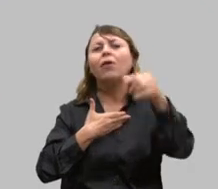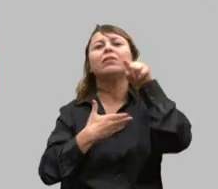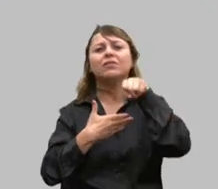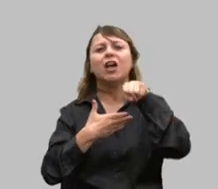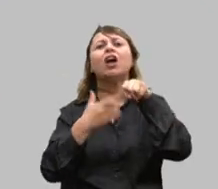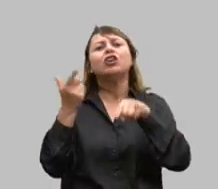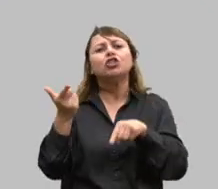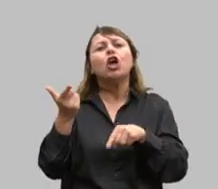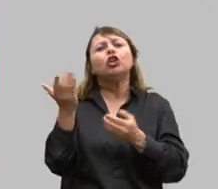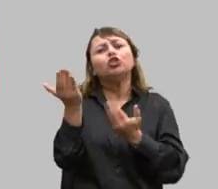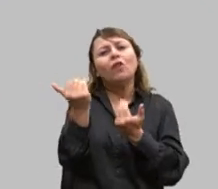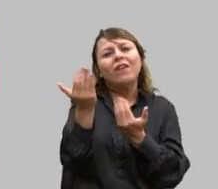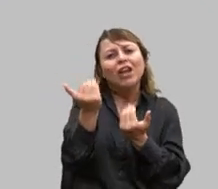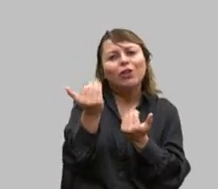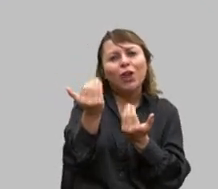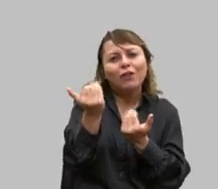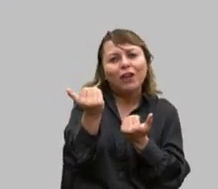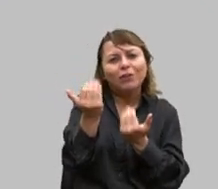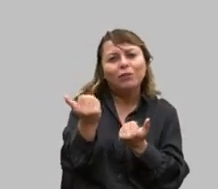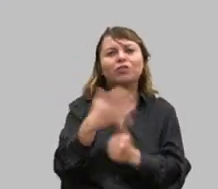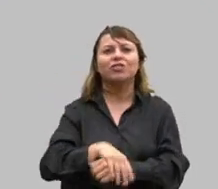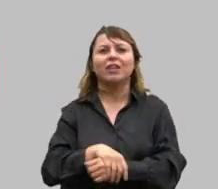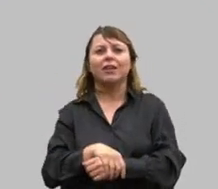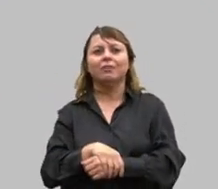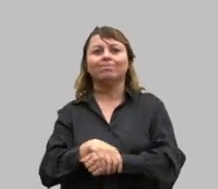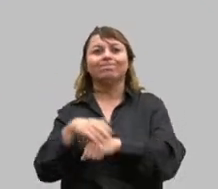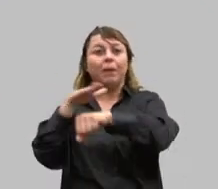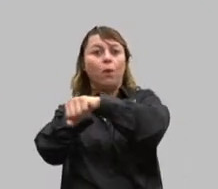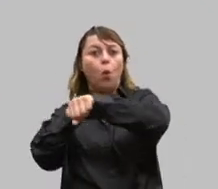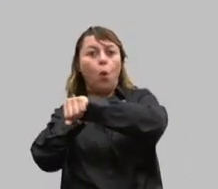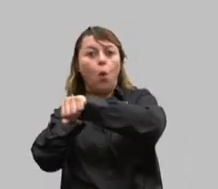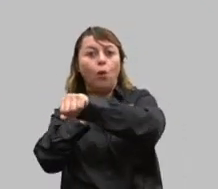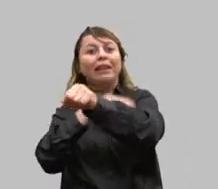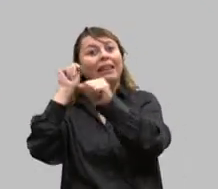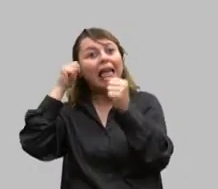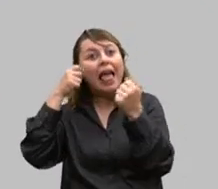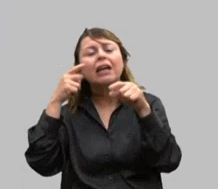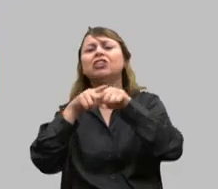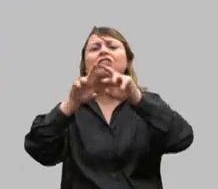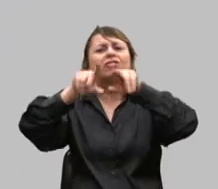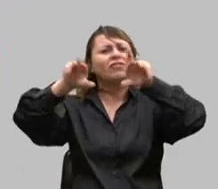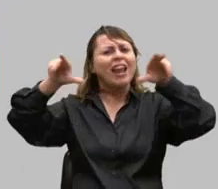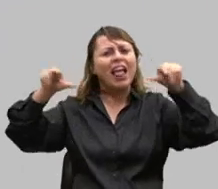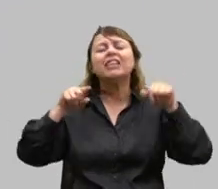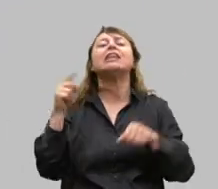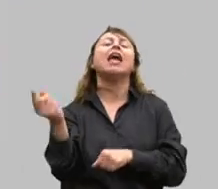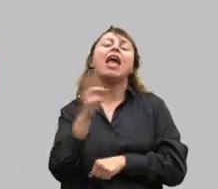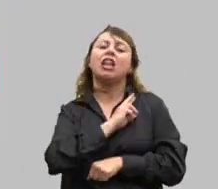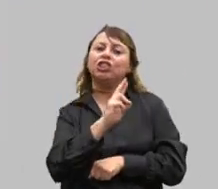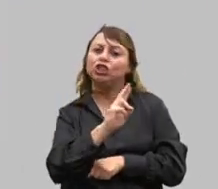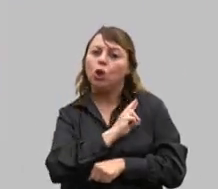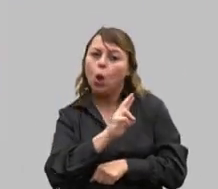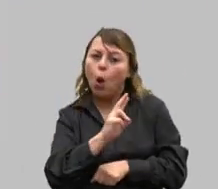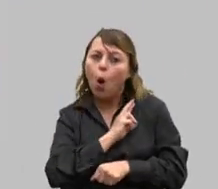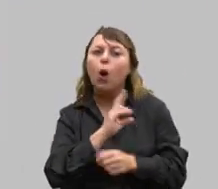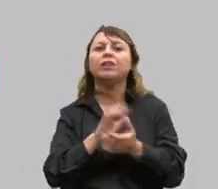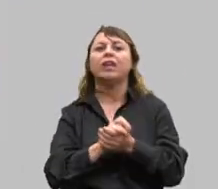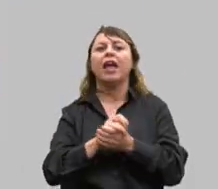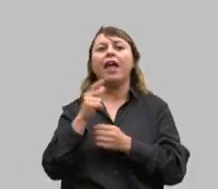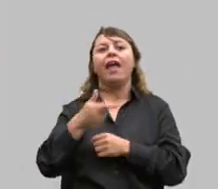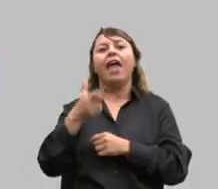juventude sem falar da Juventude Preta Sem falar da Juventude diferente religiões sem falar da Juventude